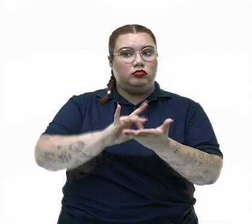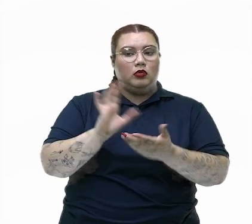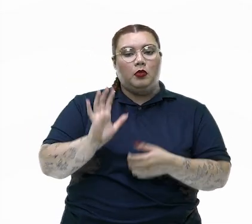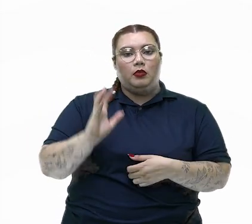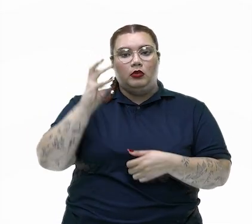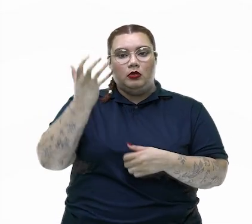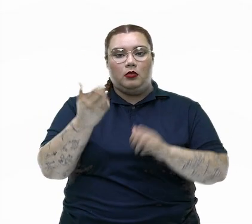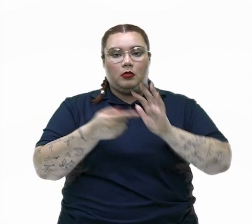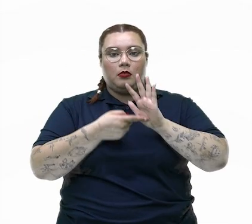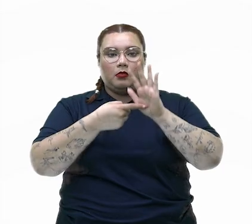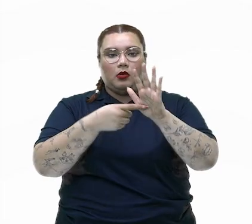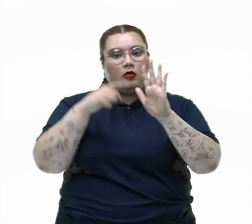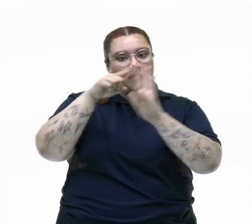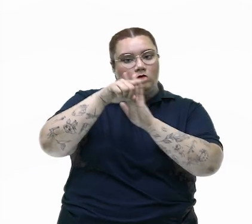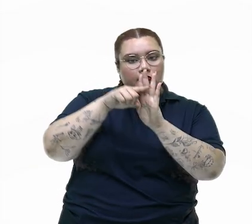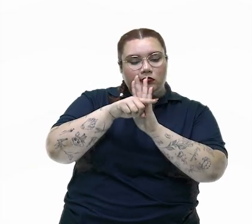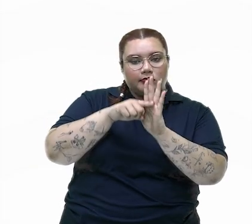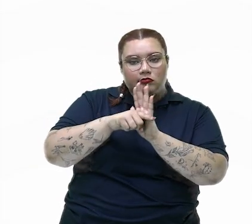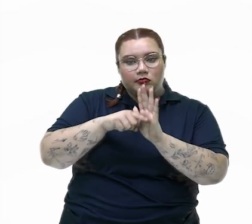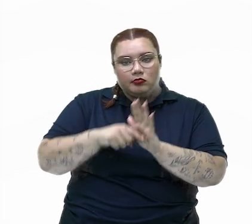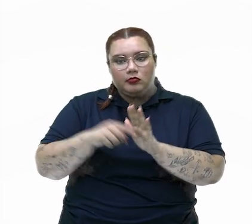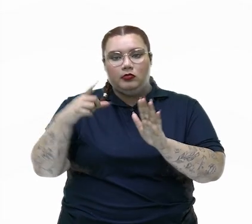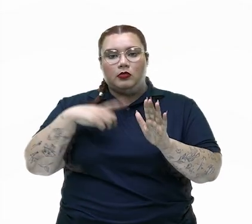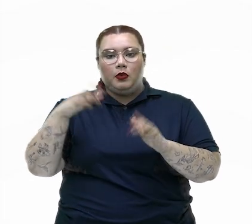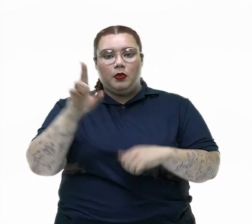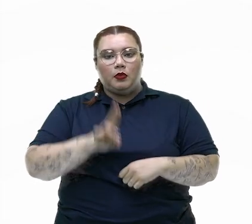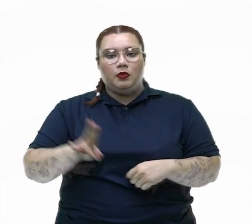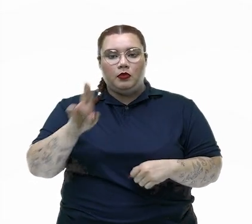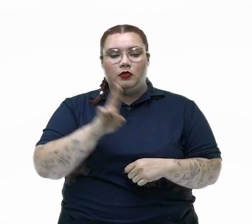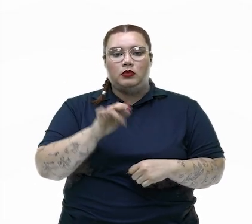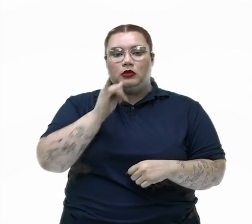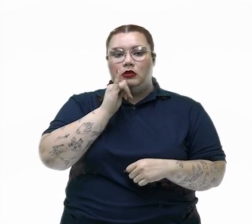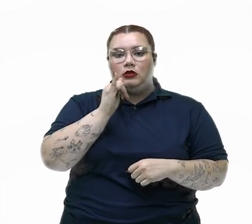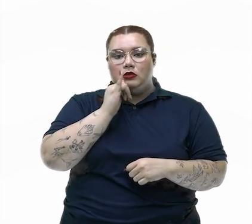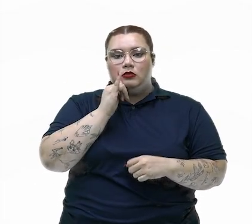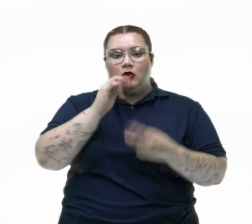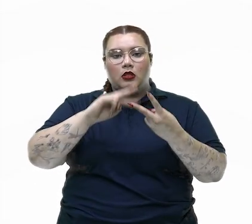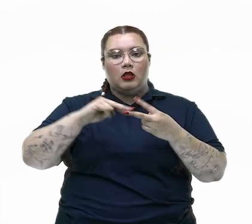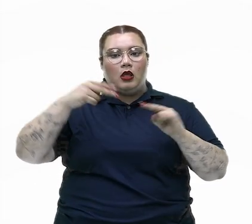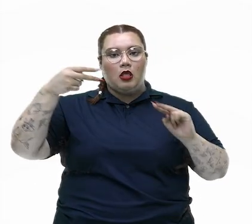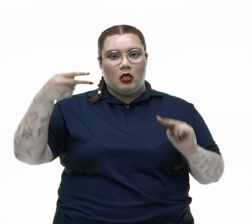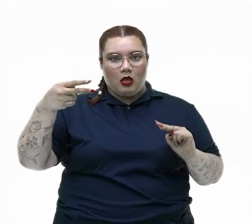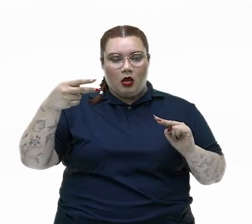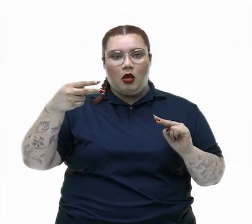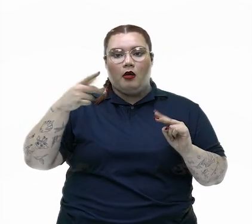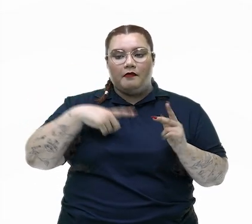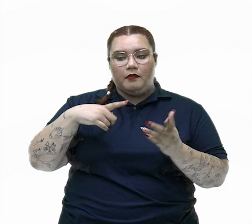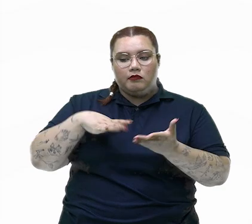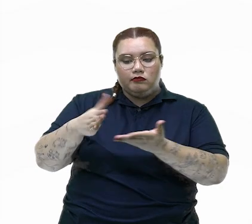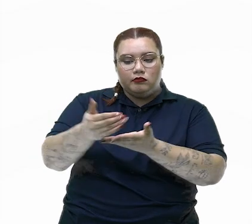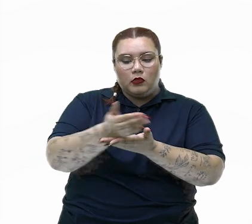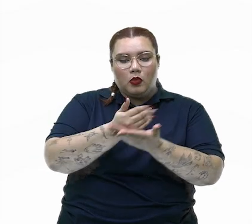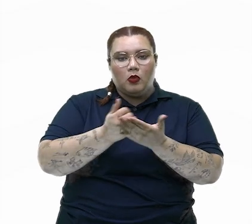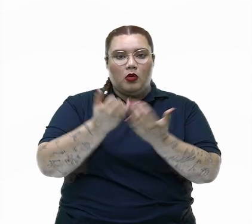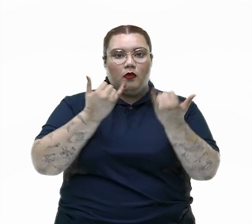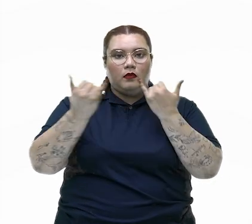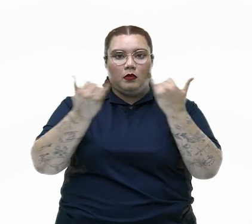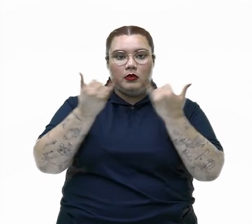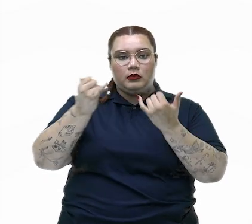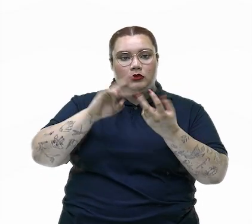mostram investigações onde se faz uso, por exemplo, da identificação de uma amostra genética dentro